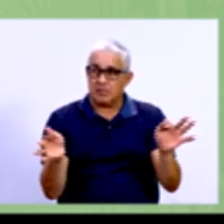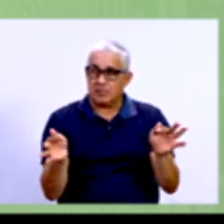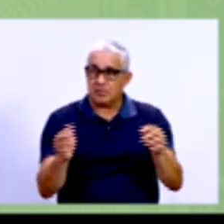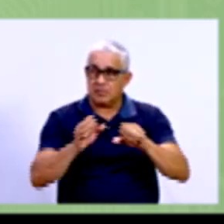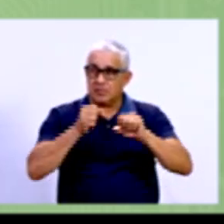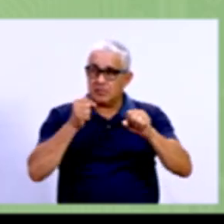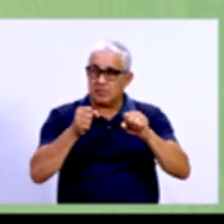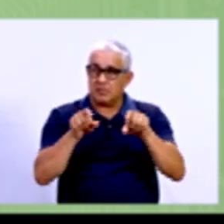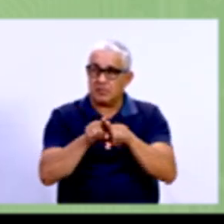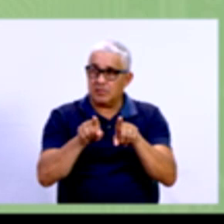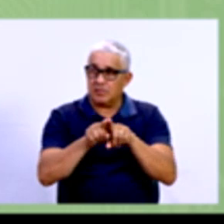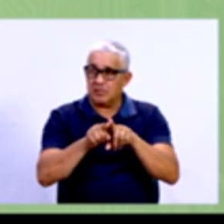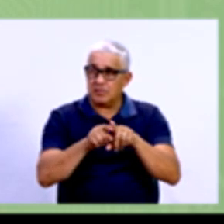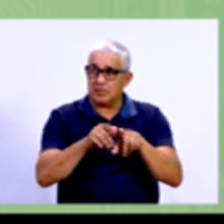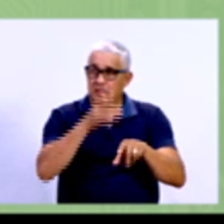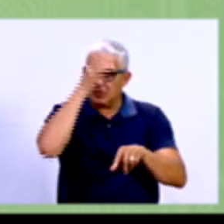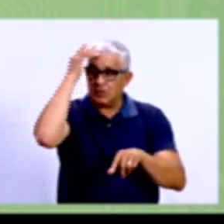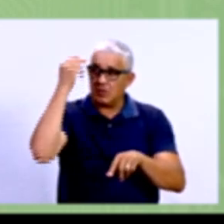em